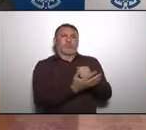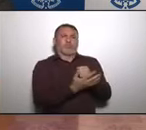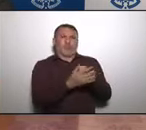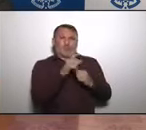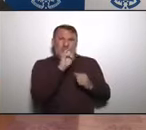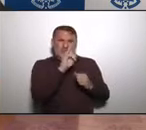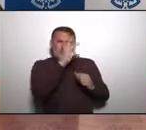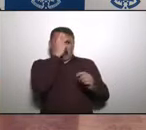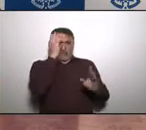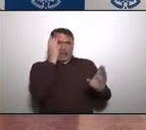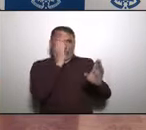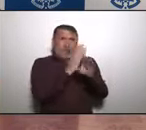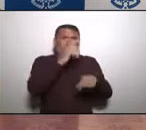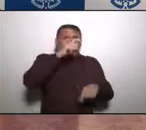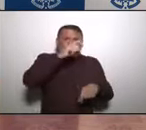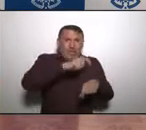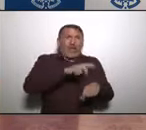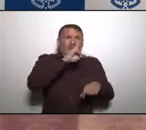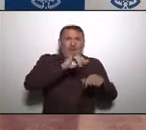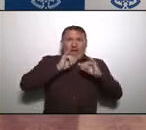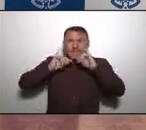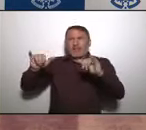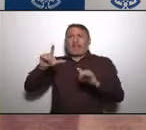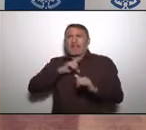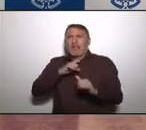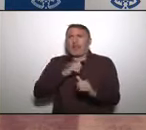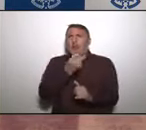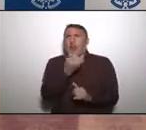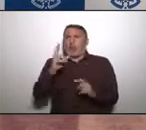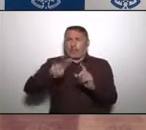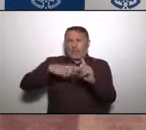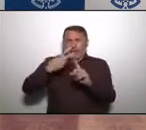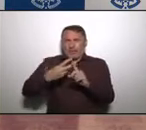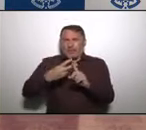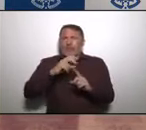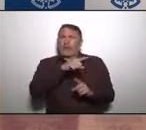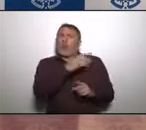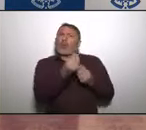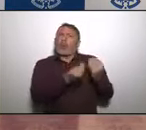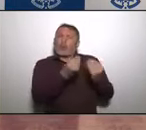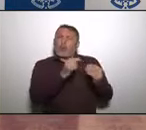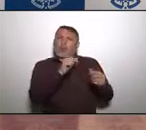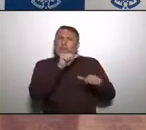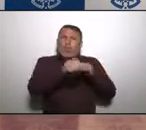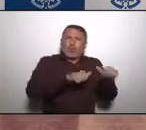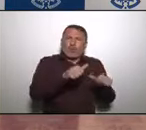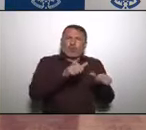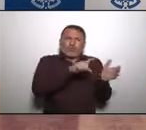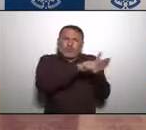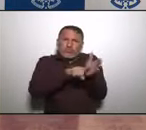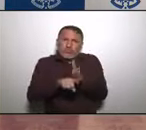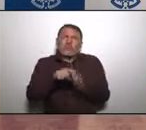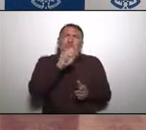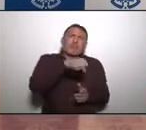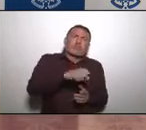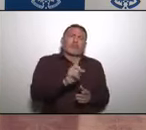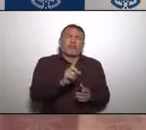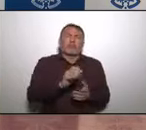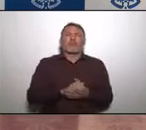na estatística e esse novo procedimento altera o que já tinha sido adotado até agora? Olha, eu não vi